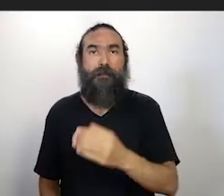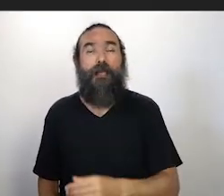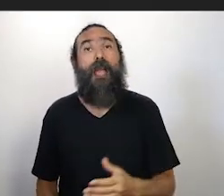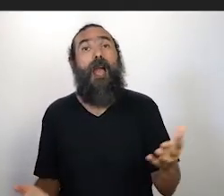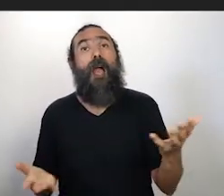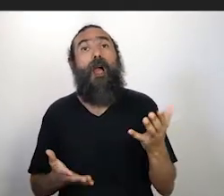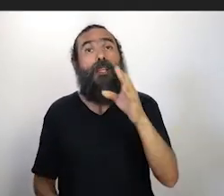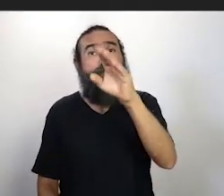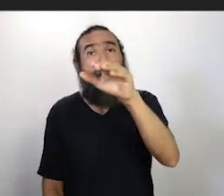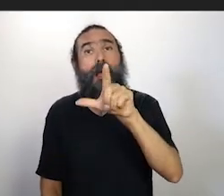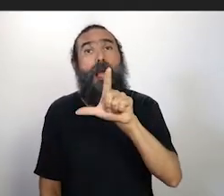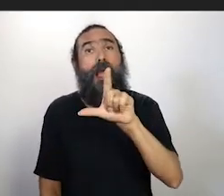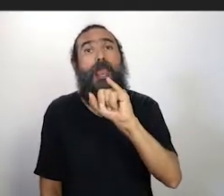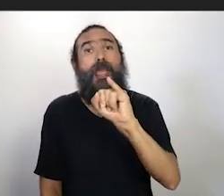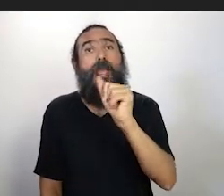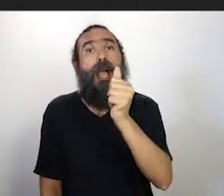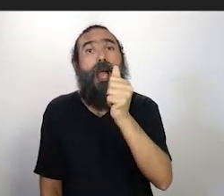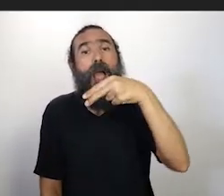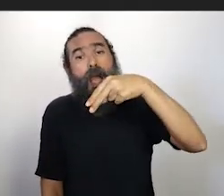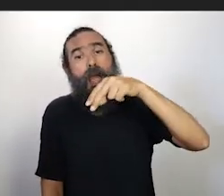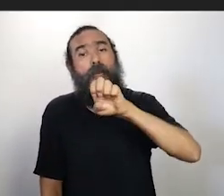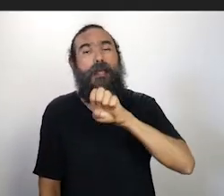Obrigada, Indianara. Liane?